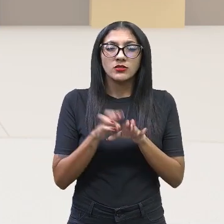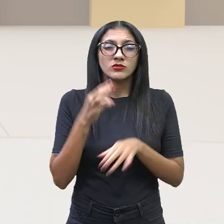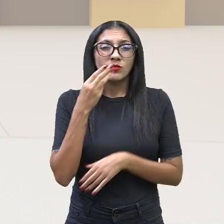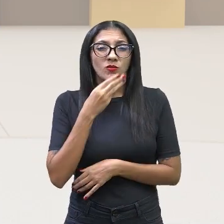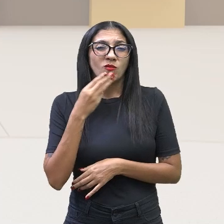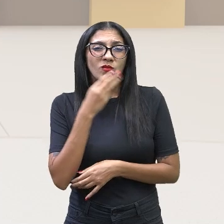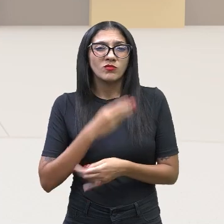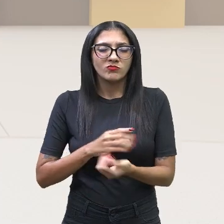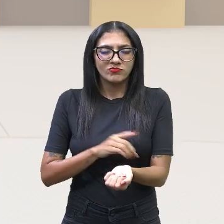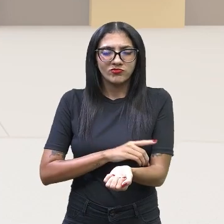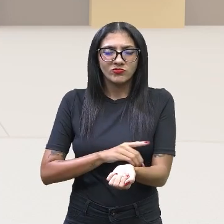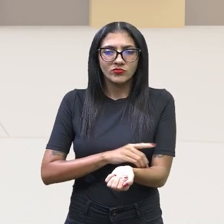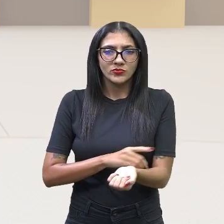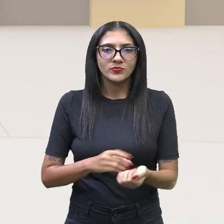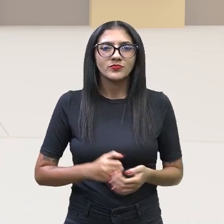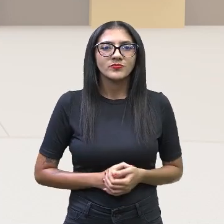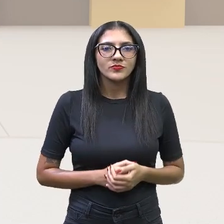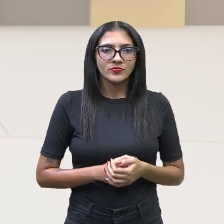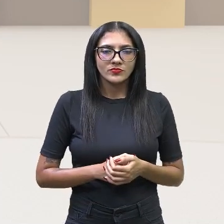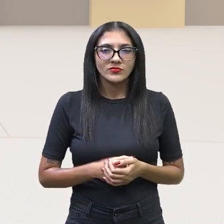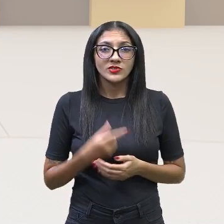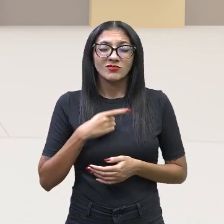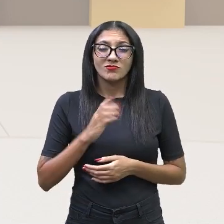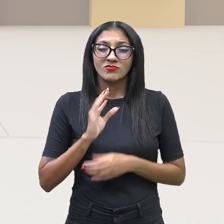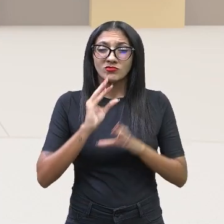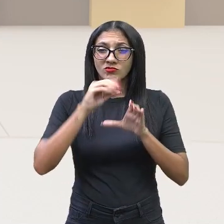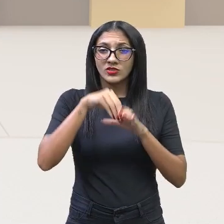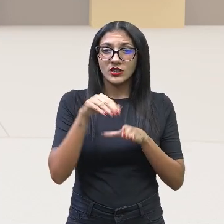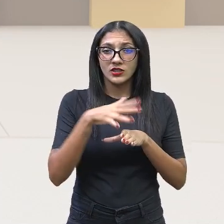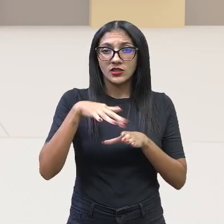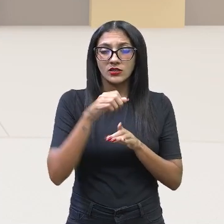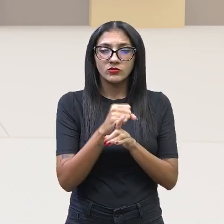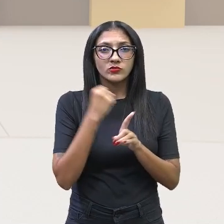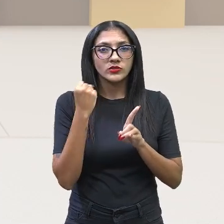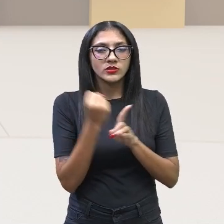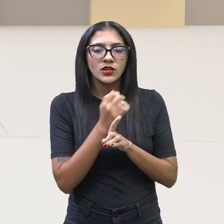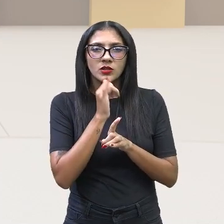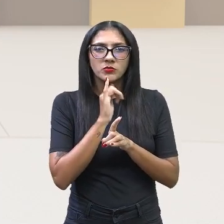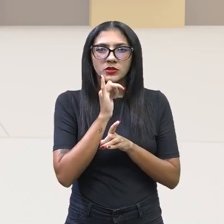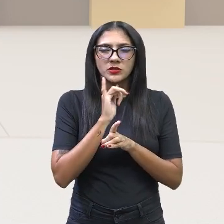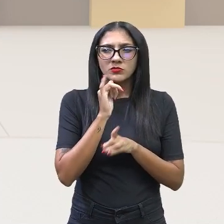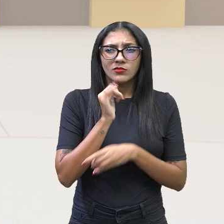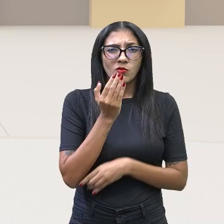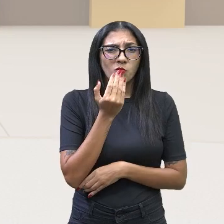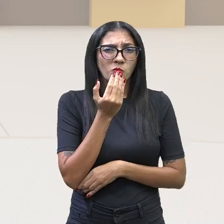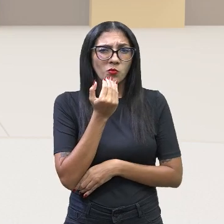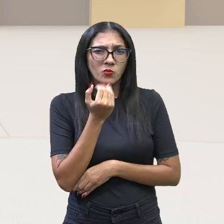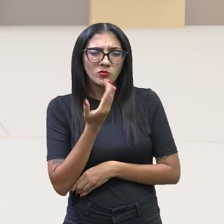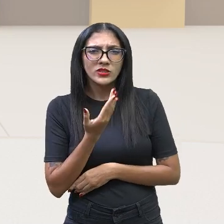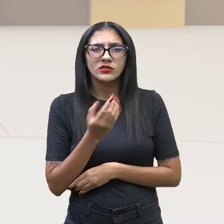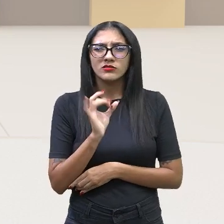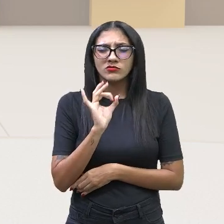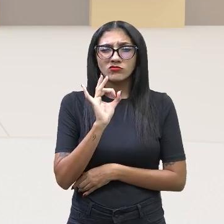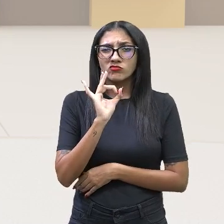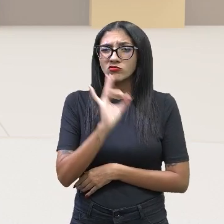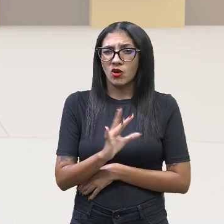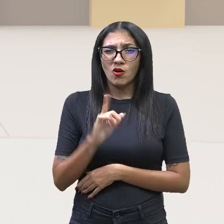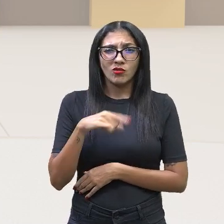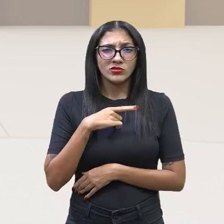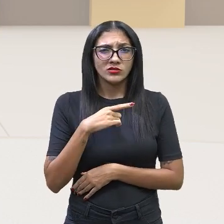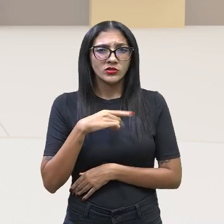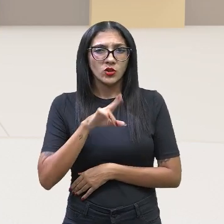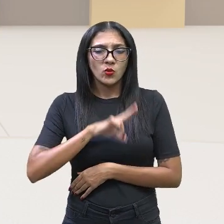sangue, e cada vez mais dentro de uma sociedade em que a alimentação está baseada sobre